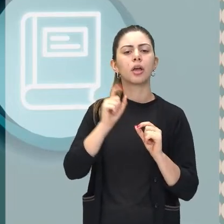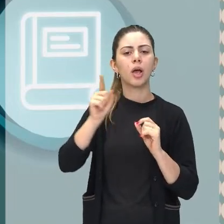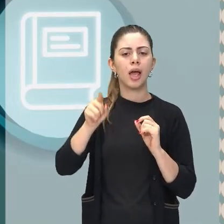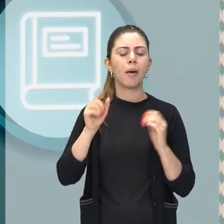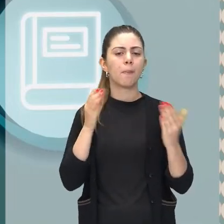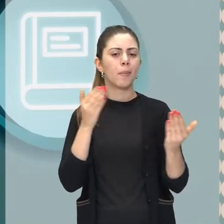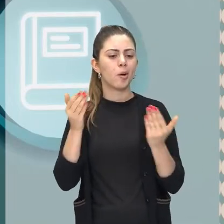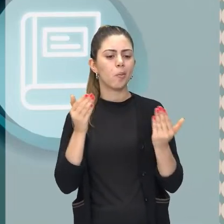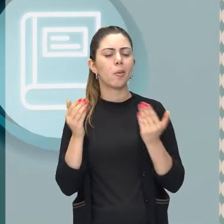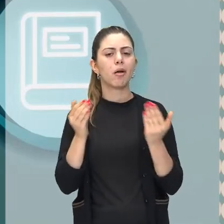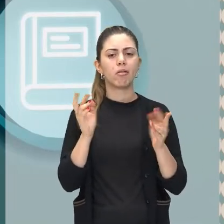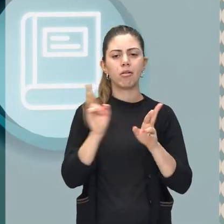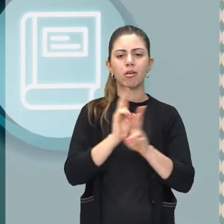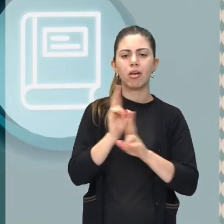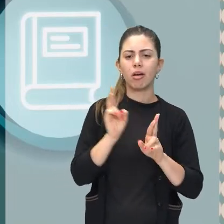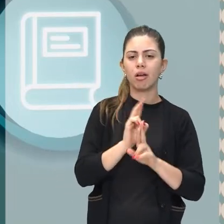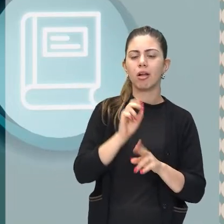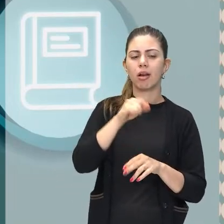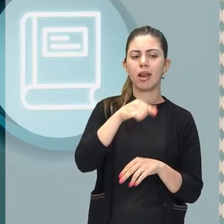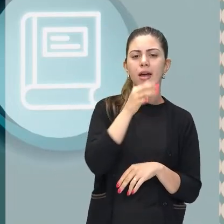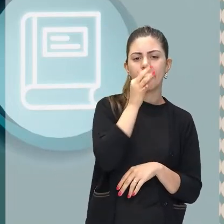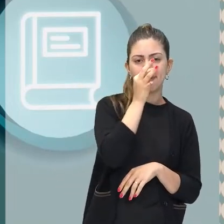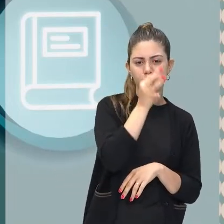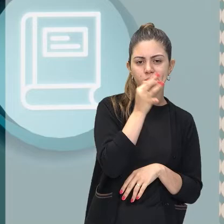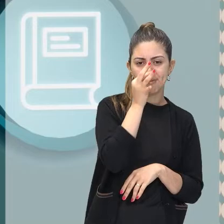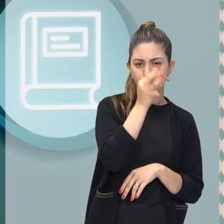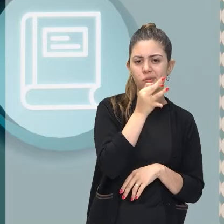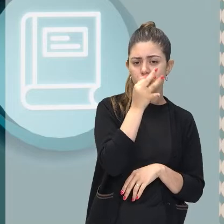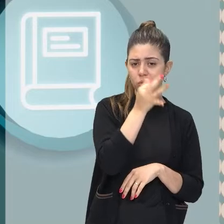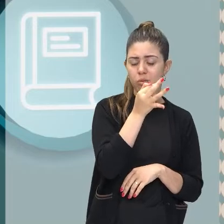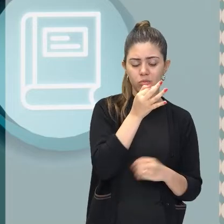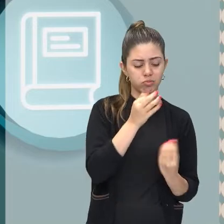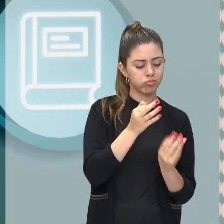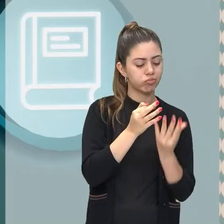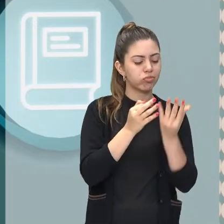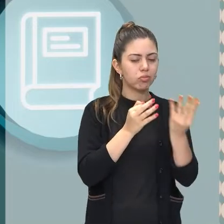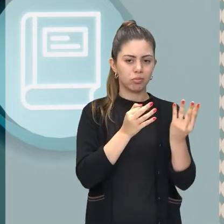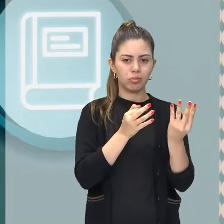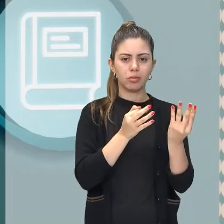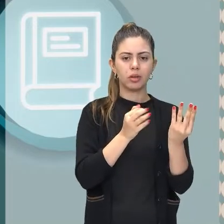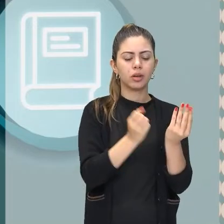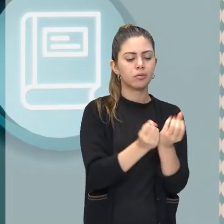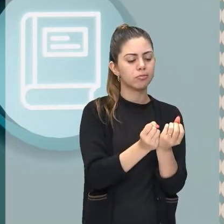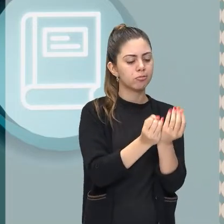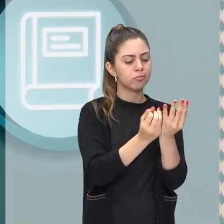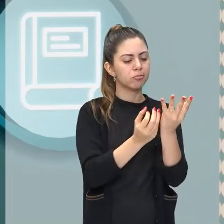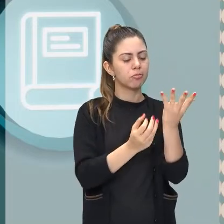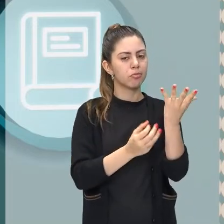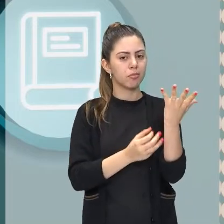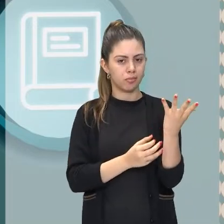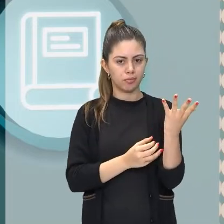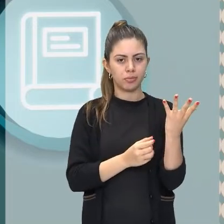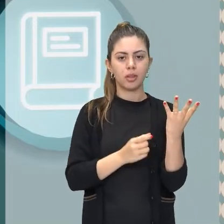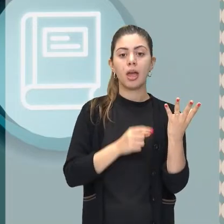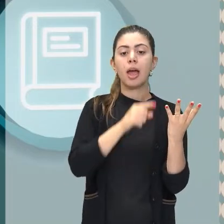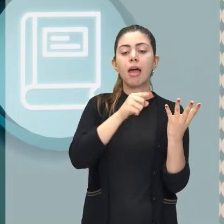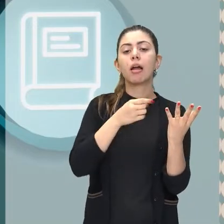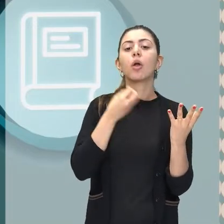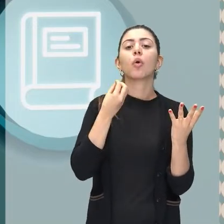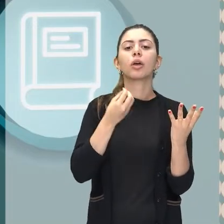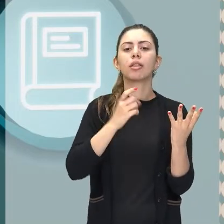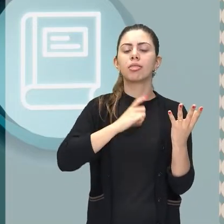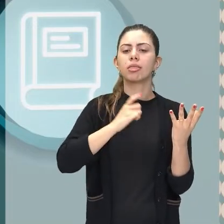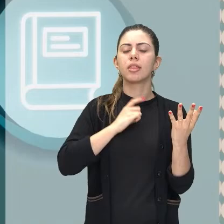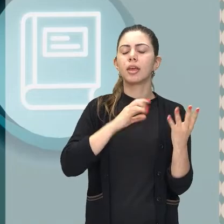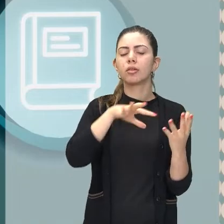uma relação da rosa, né? Uma rosa mesmo, o desabrochar da rosa, quando ela abre, ela exala o